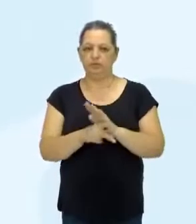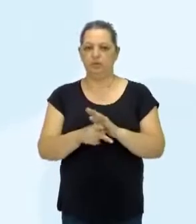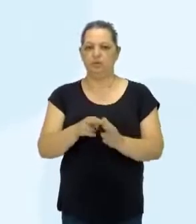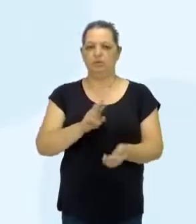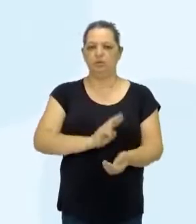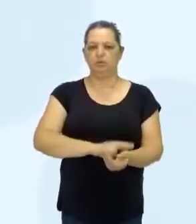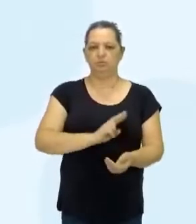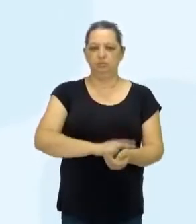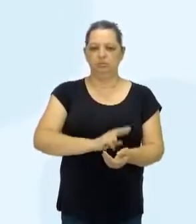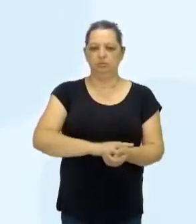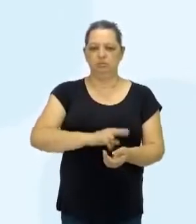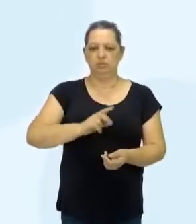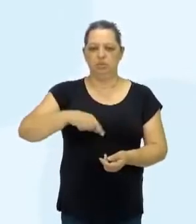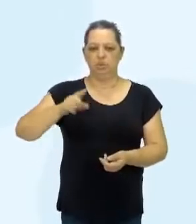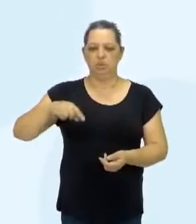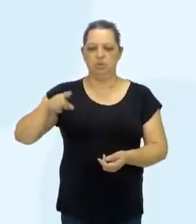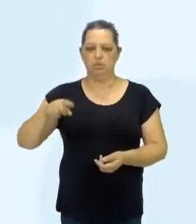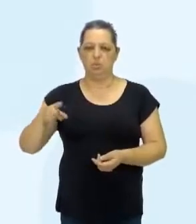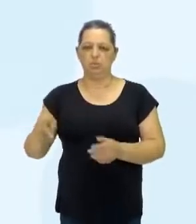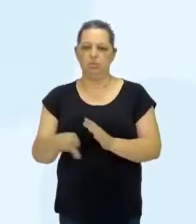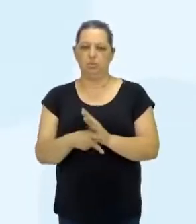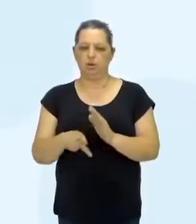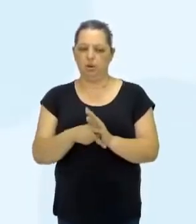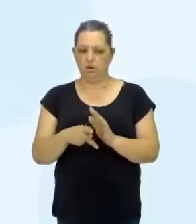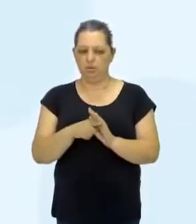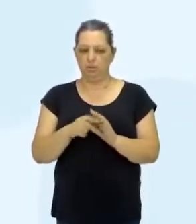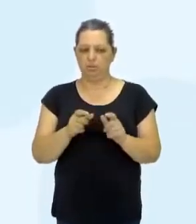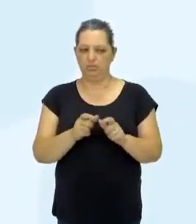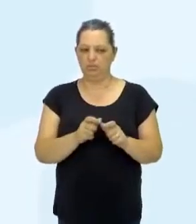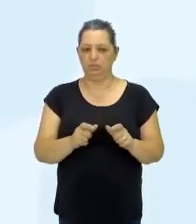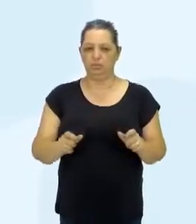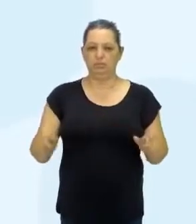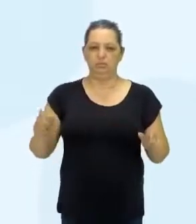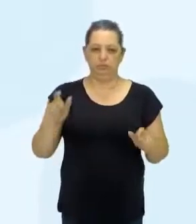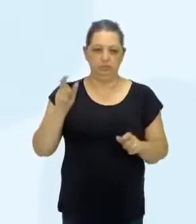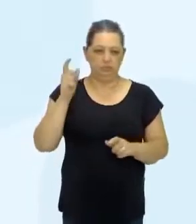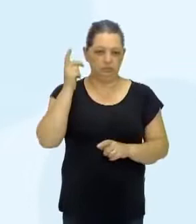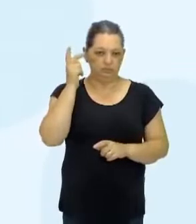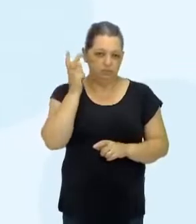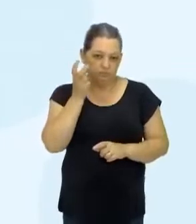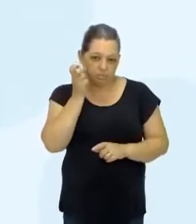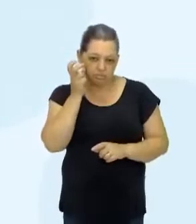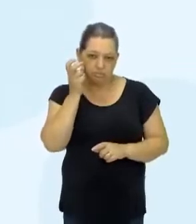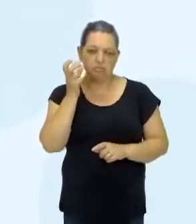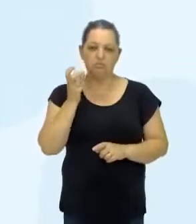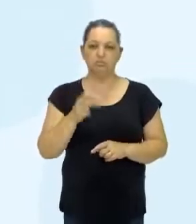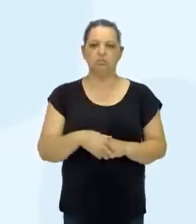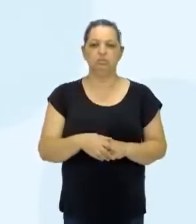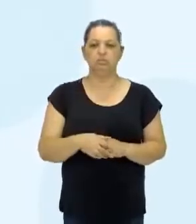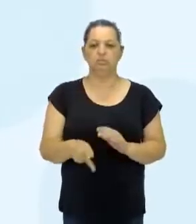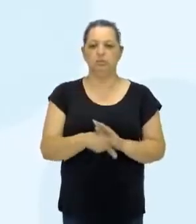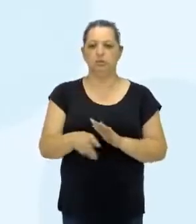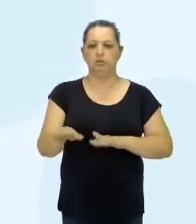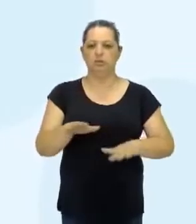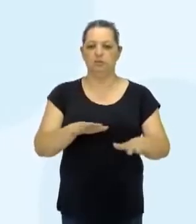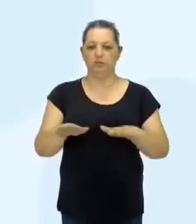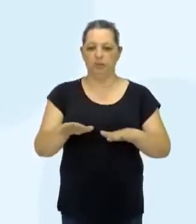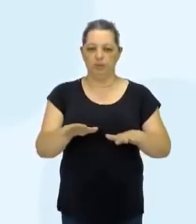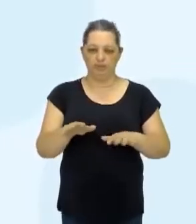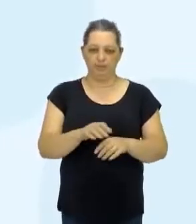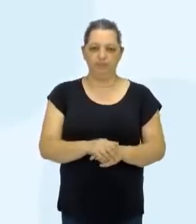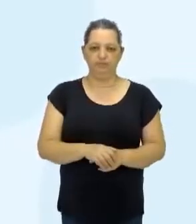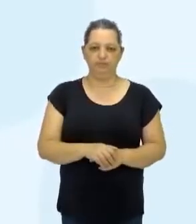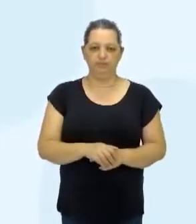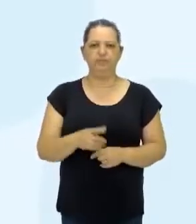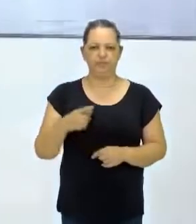no espaço pelo som que ele na faixa do ultrassom que ele emite aí para fazer esse movimento. Beleza?